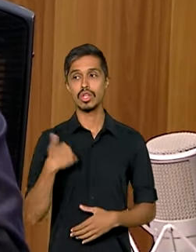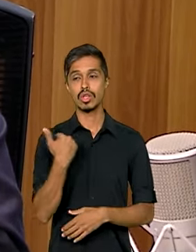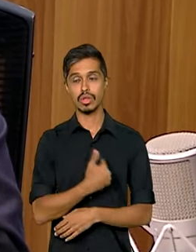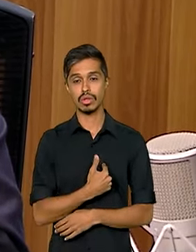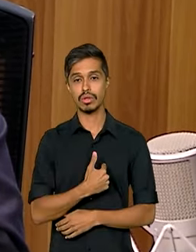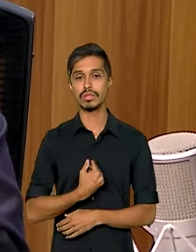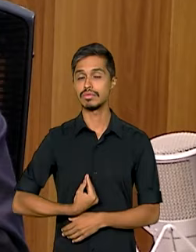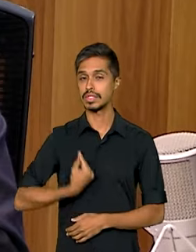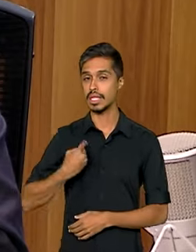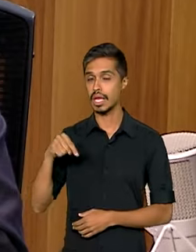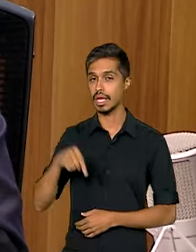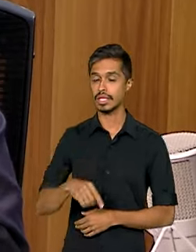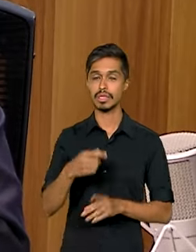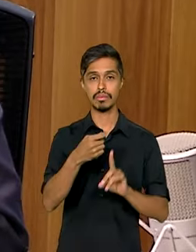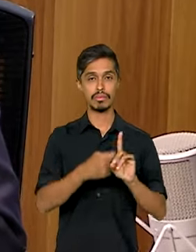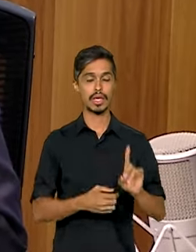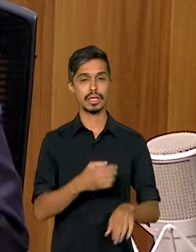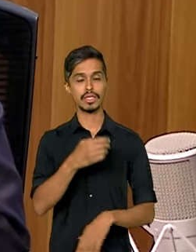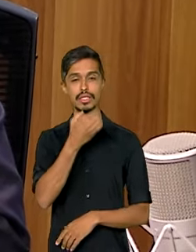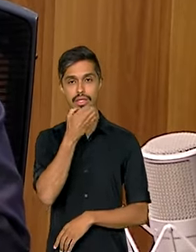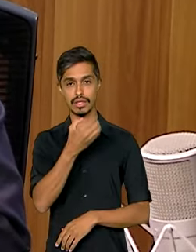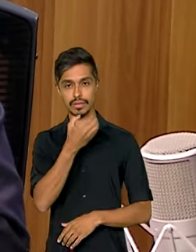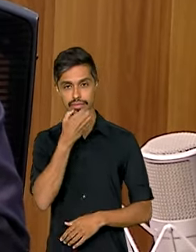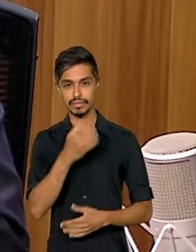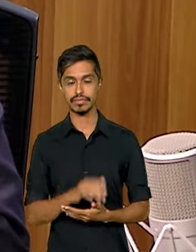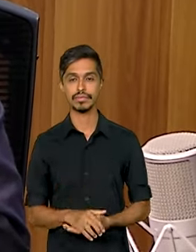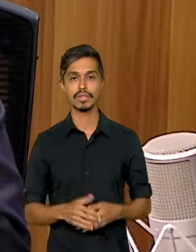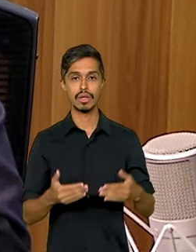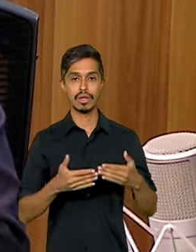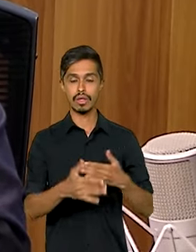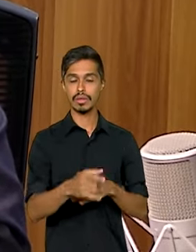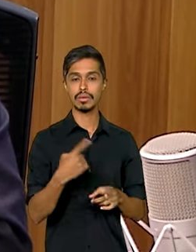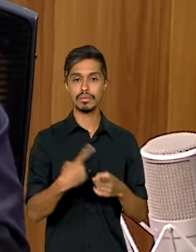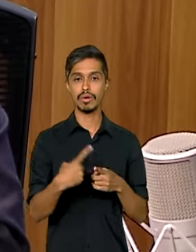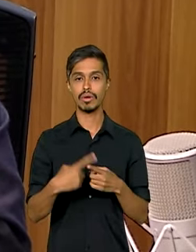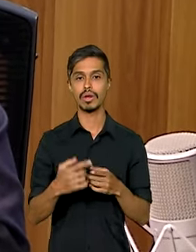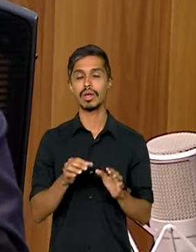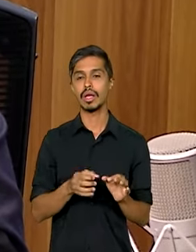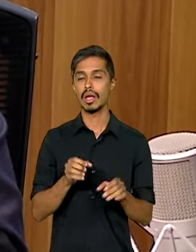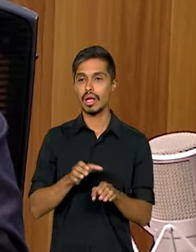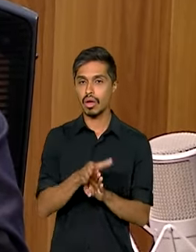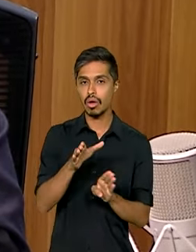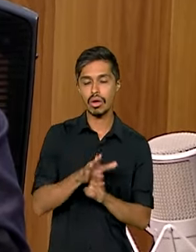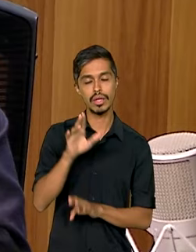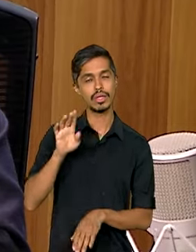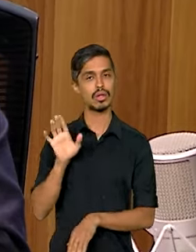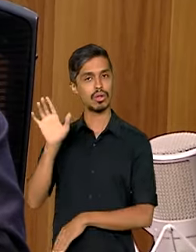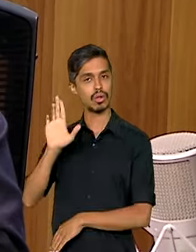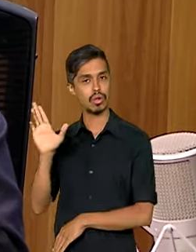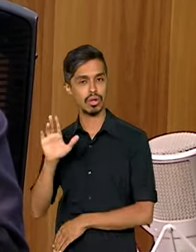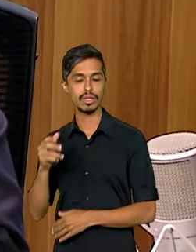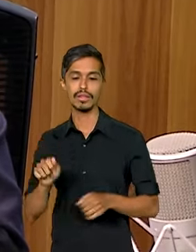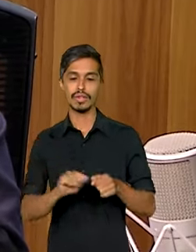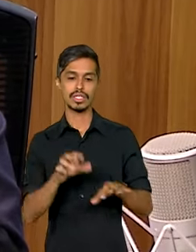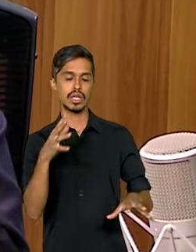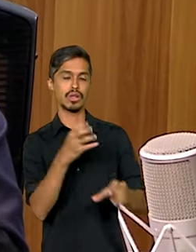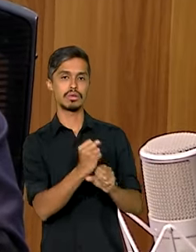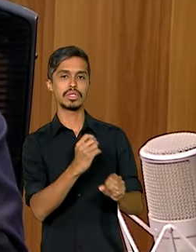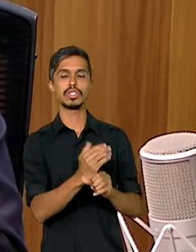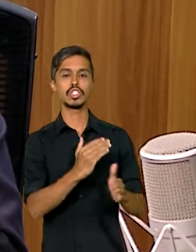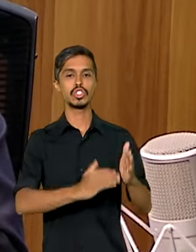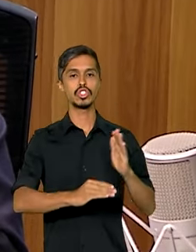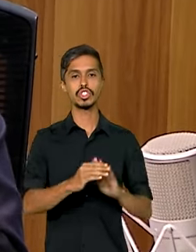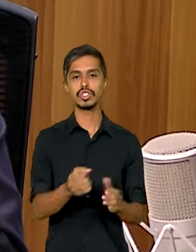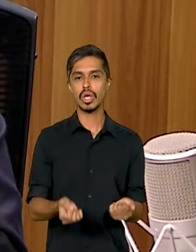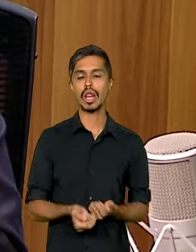estamos nesse mês de dezembro a partir da orientação do presidente Lula fazendo um balanço de todas